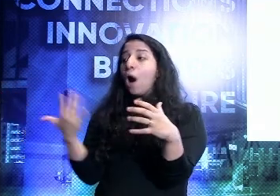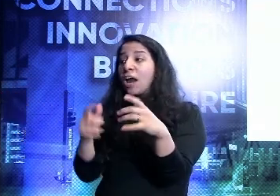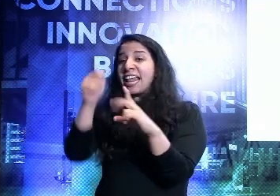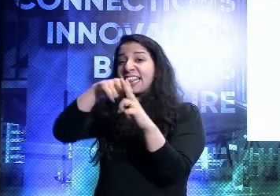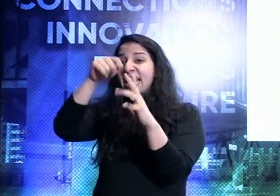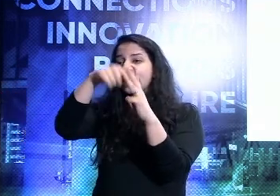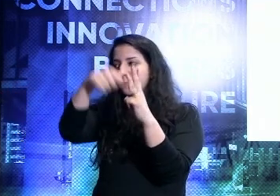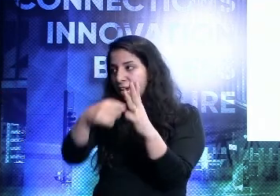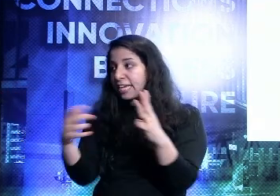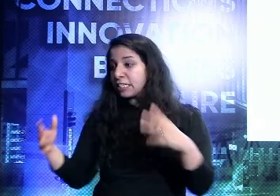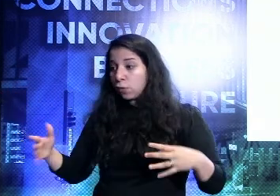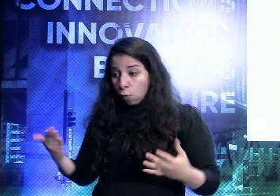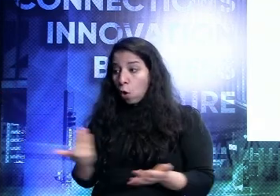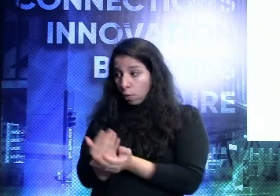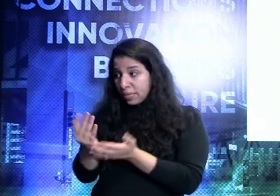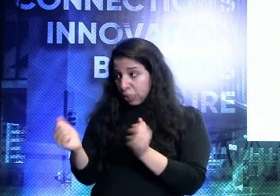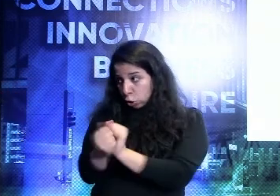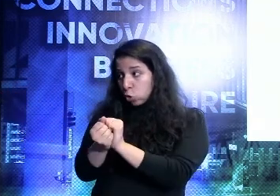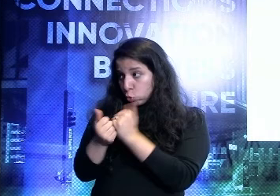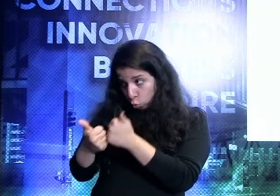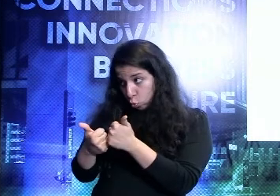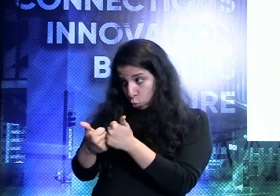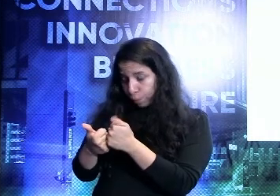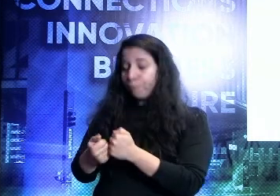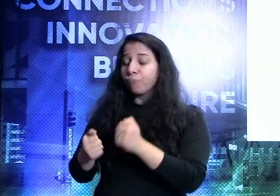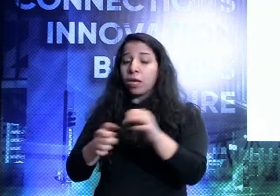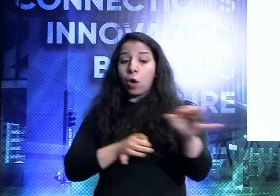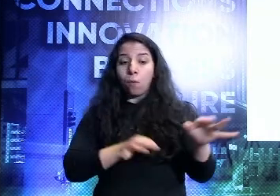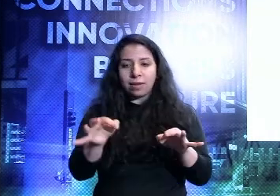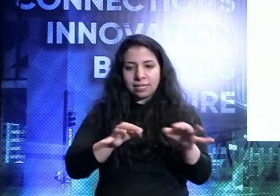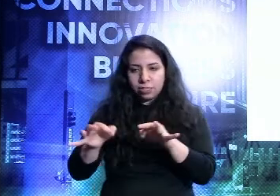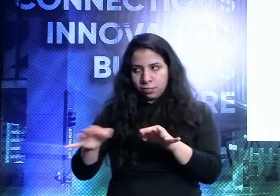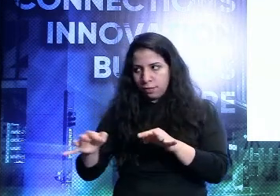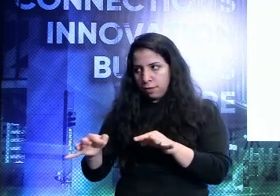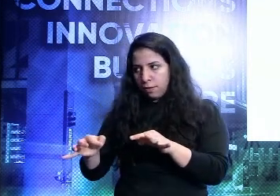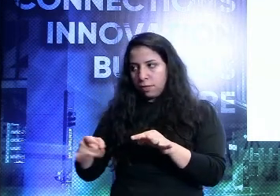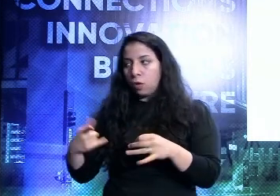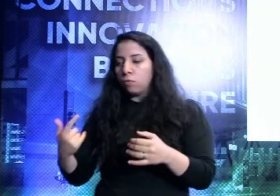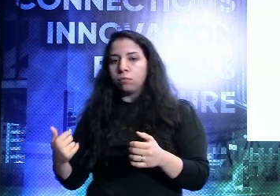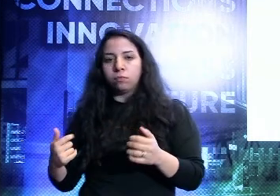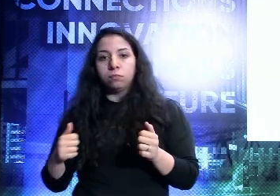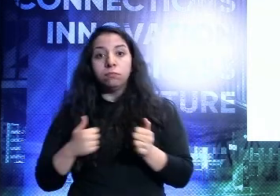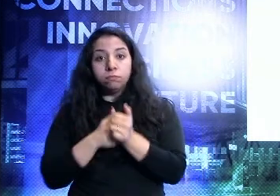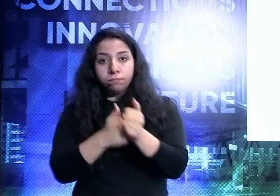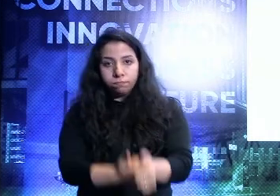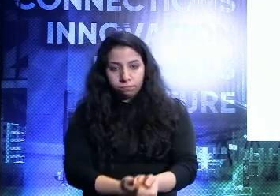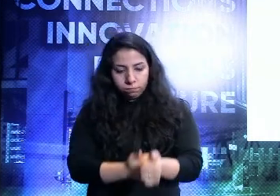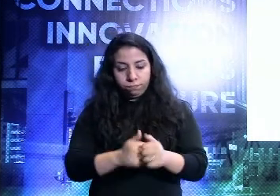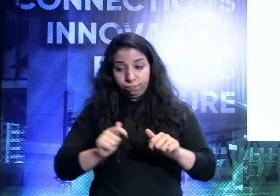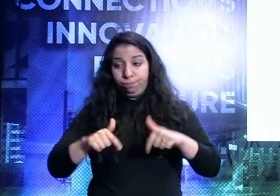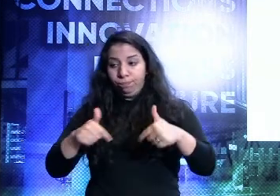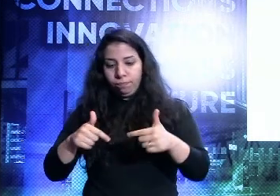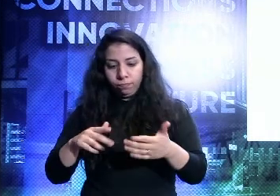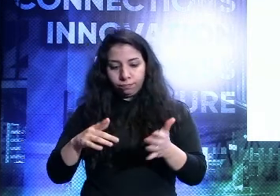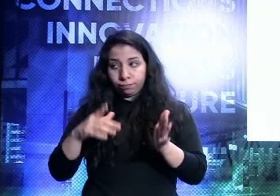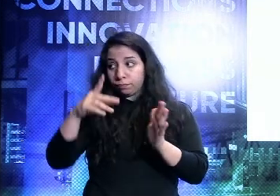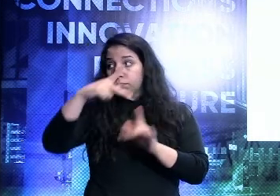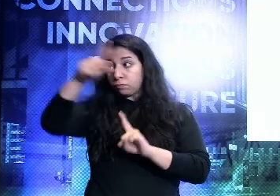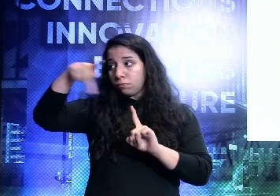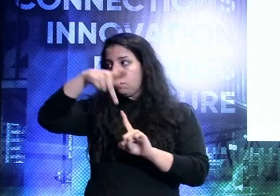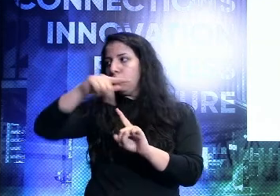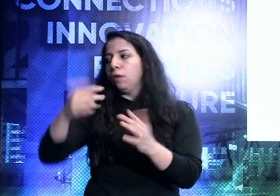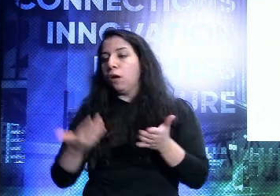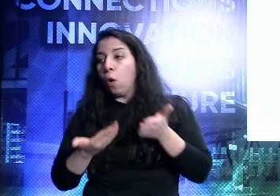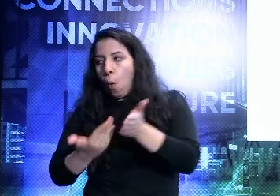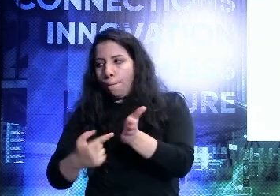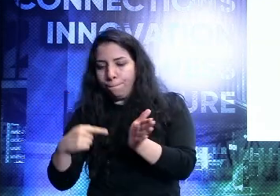fazer um plano de ação. E como eu vou? Você tem um acompanhamento do plano de ação. Você tem o atual, você tem o previsto, e você